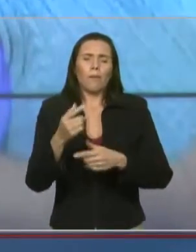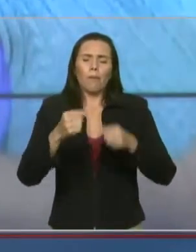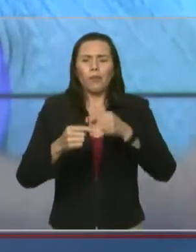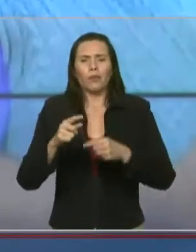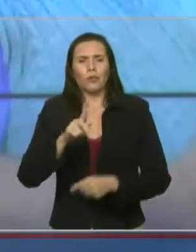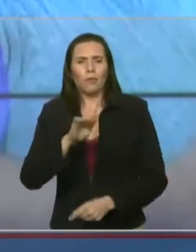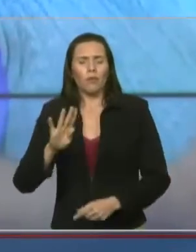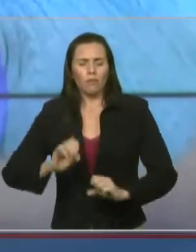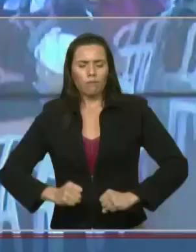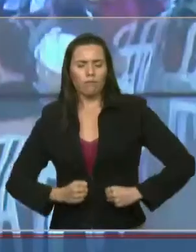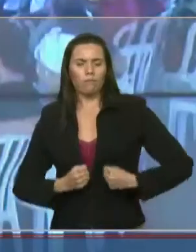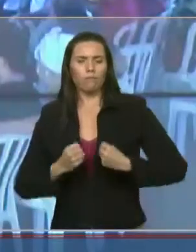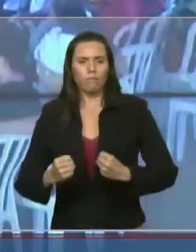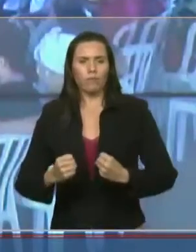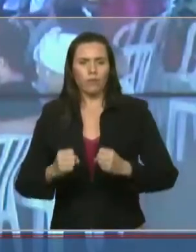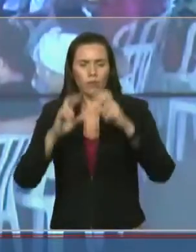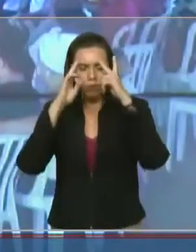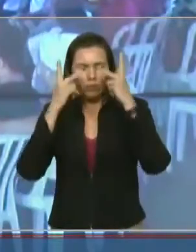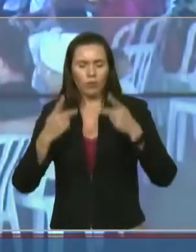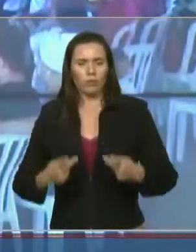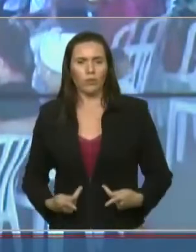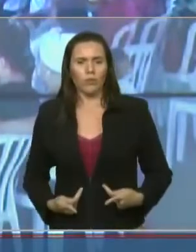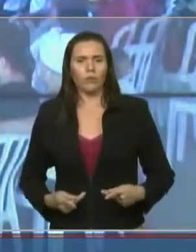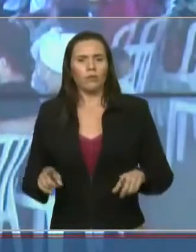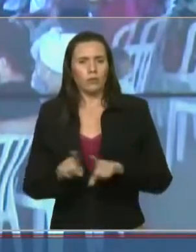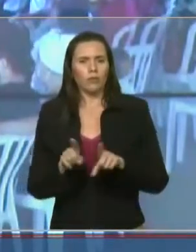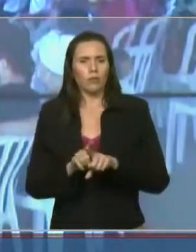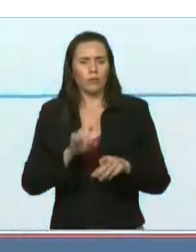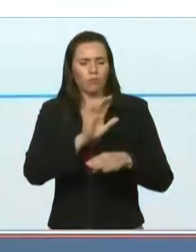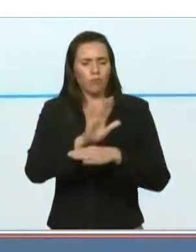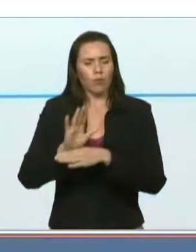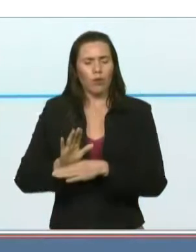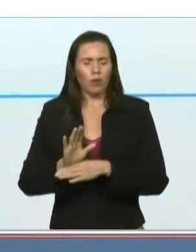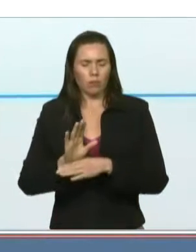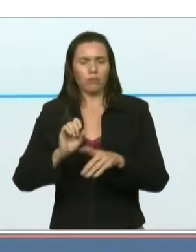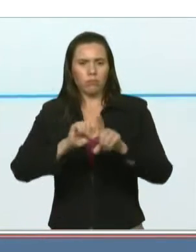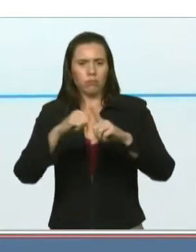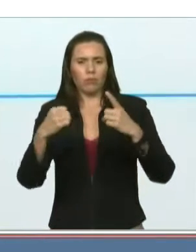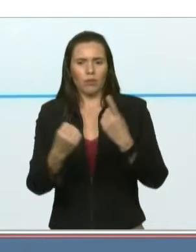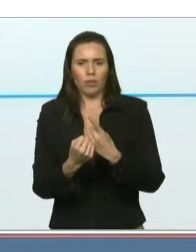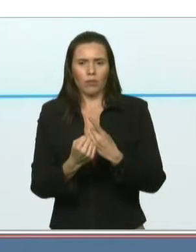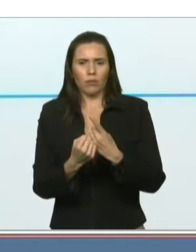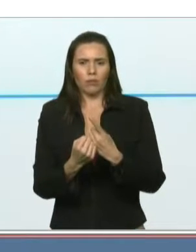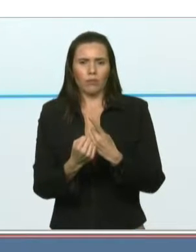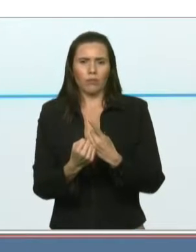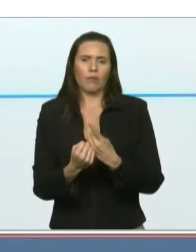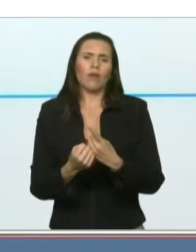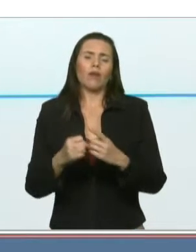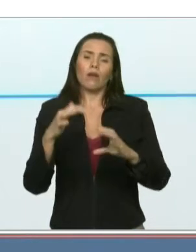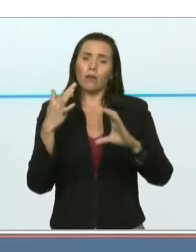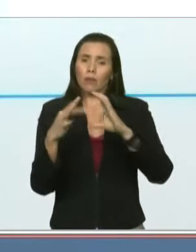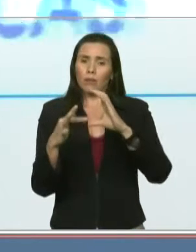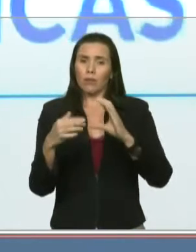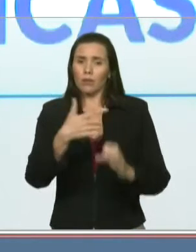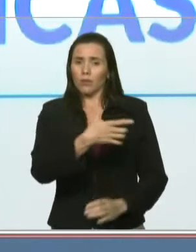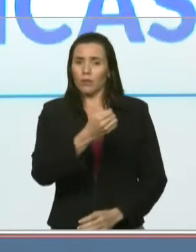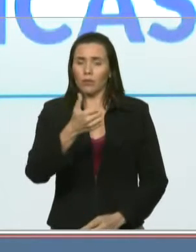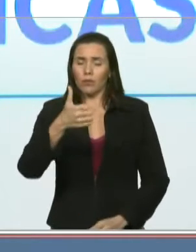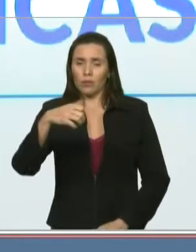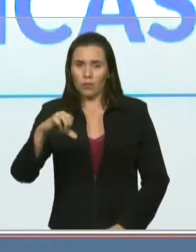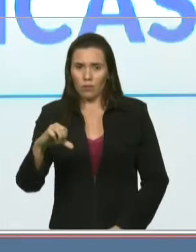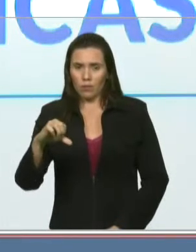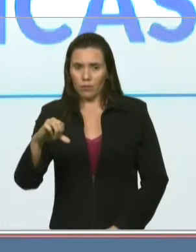cidadania e o bem comum. Participe em sua comunidade. Campanha da Fraternidade de 2019.